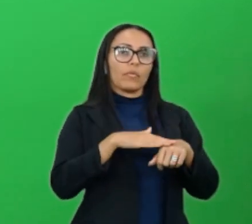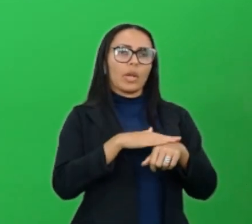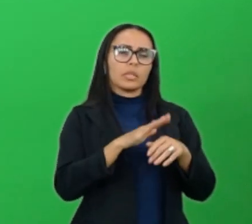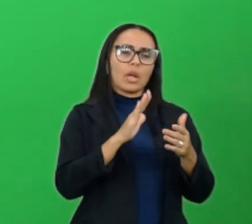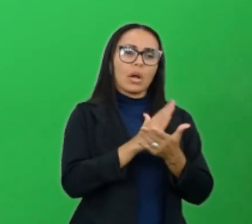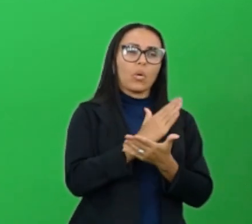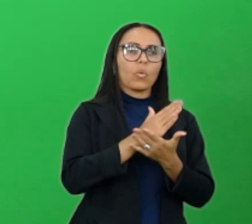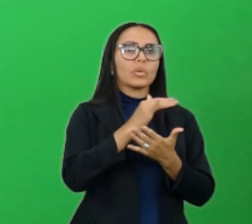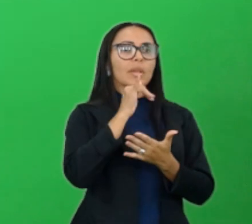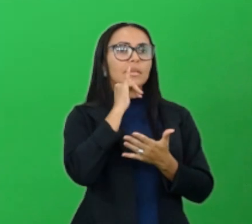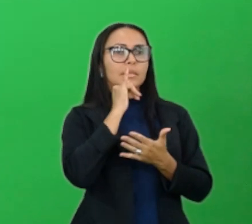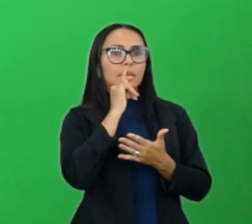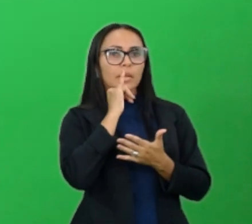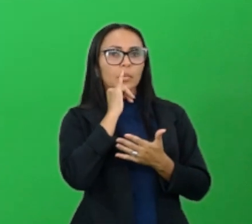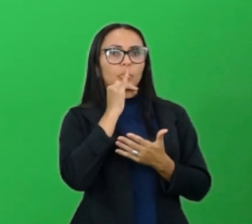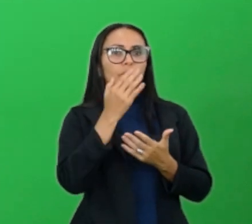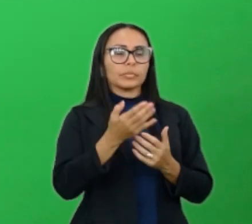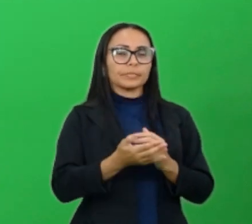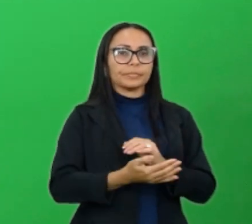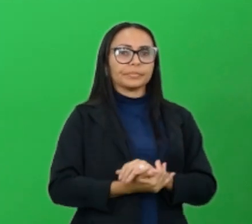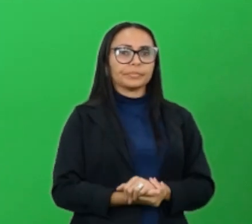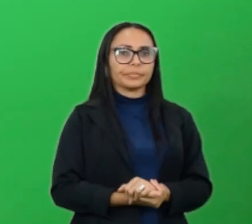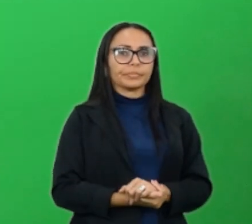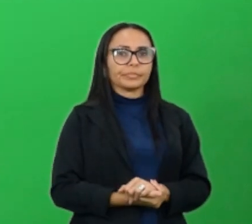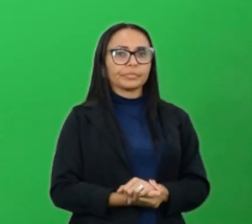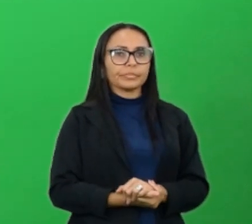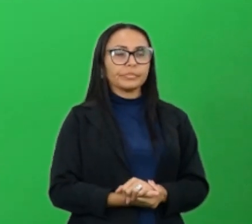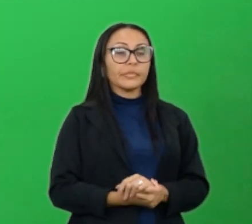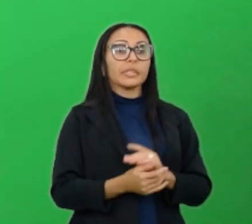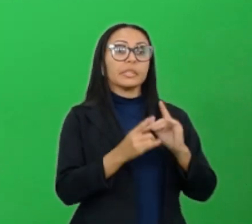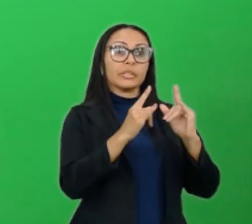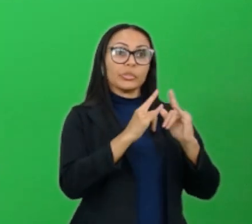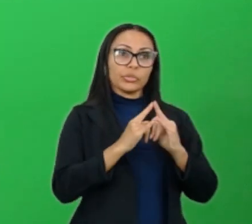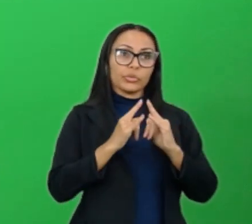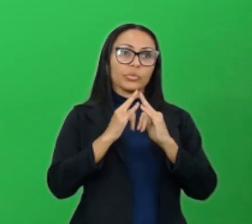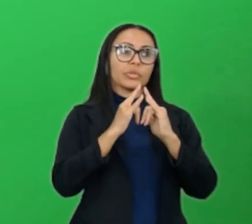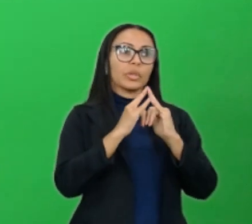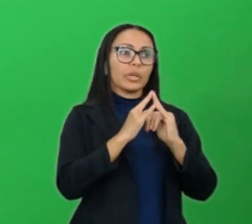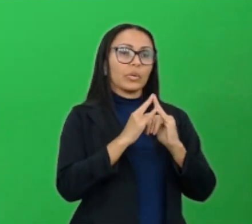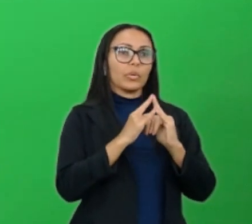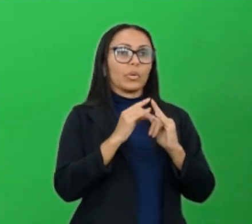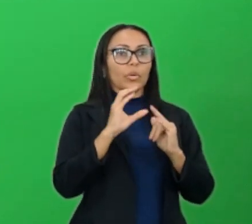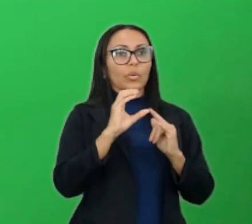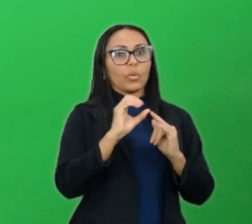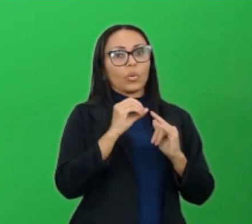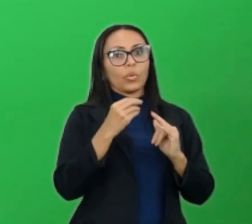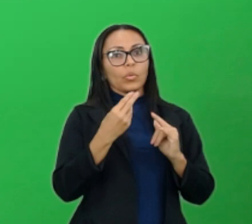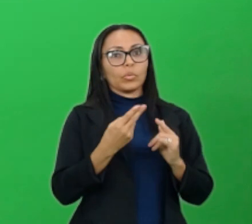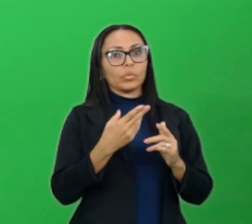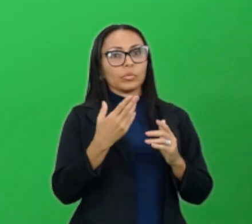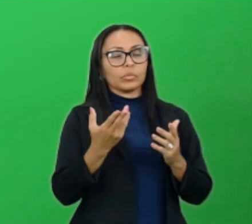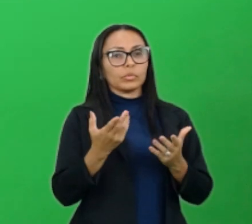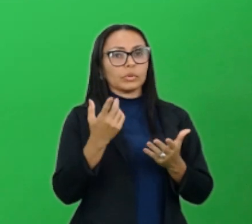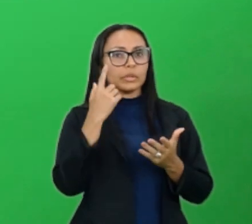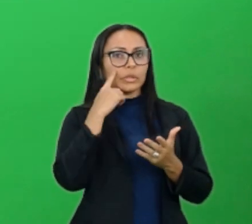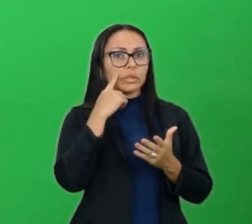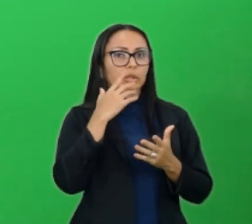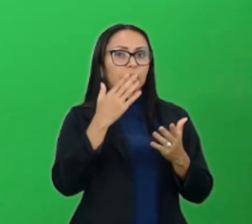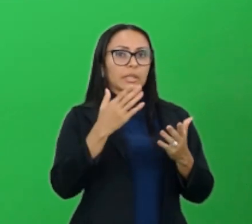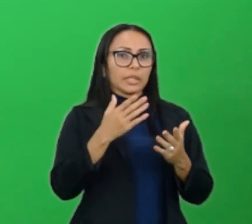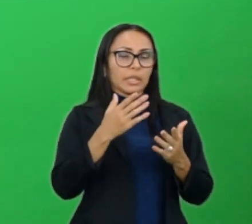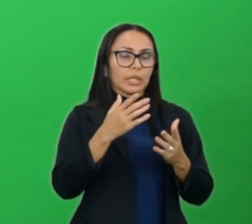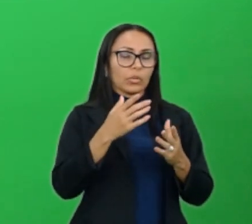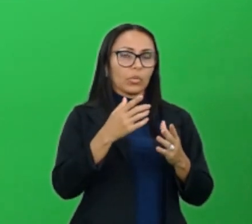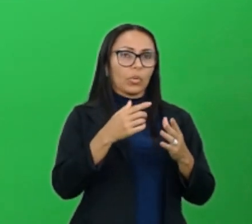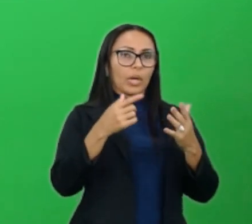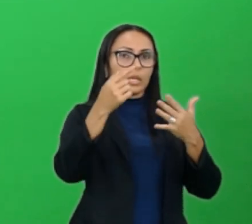referências, né, de instituições, né, ou de iniciativas que lidam com indicadores de inovação. A